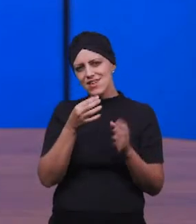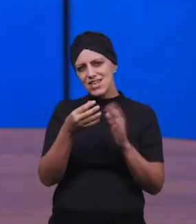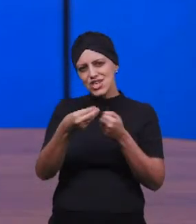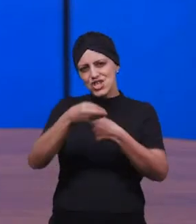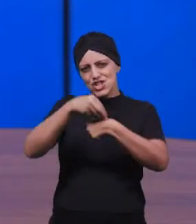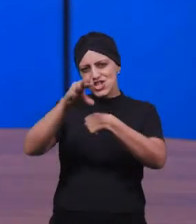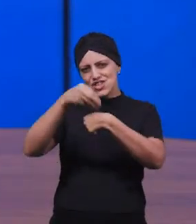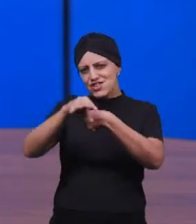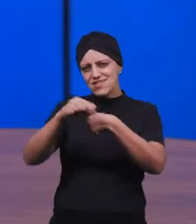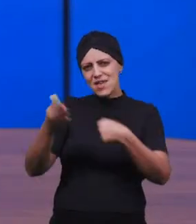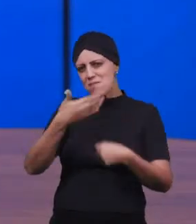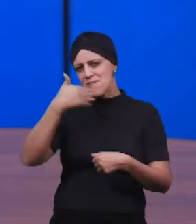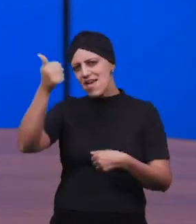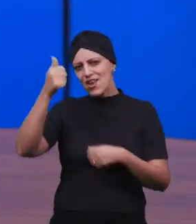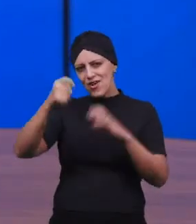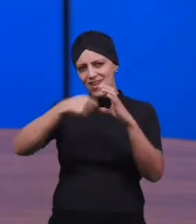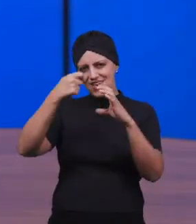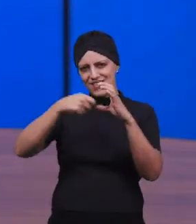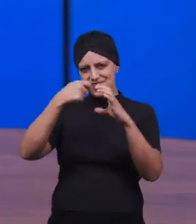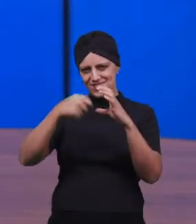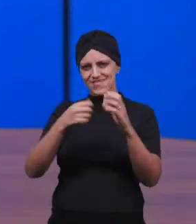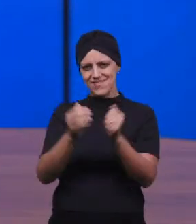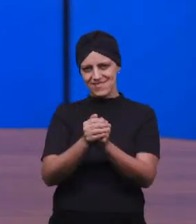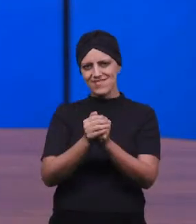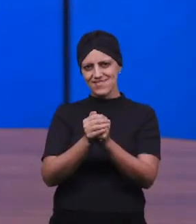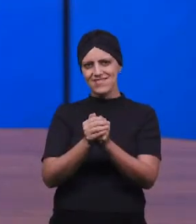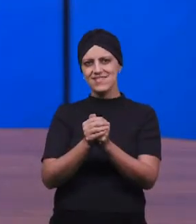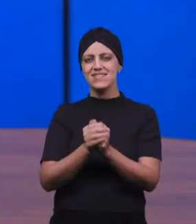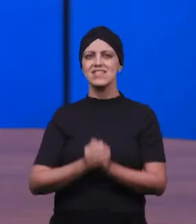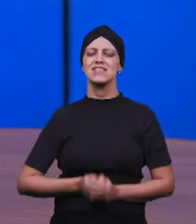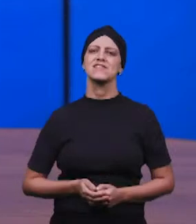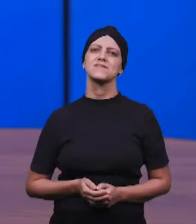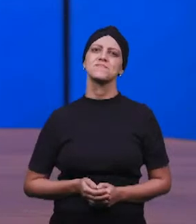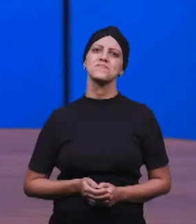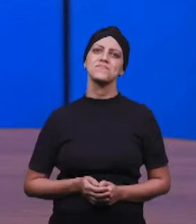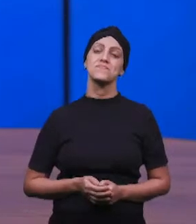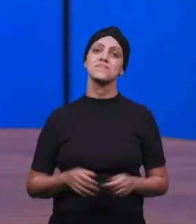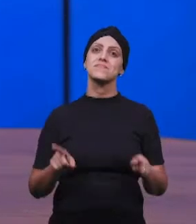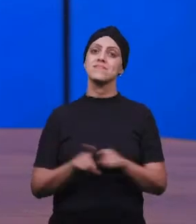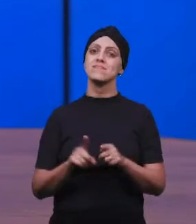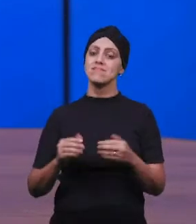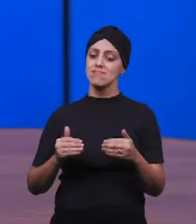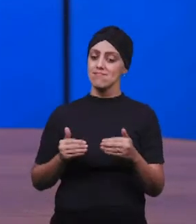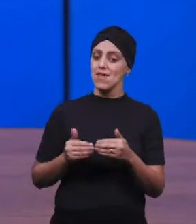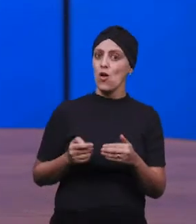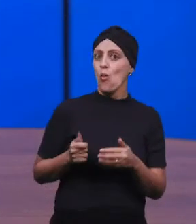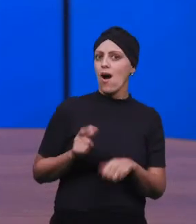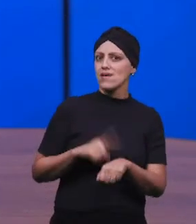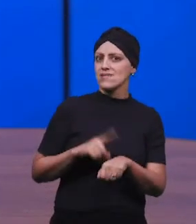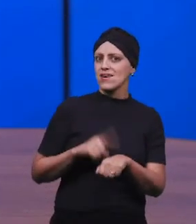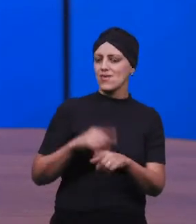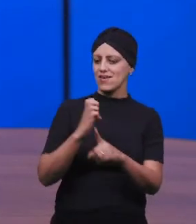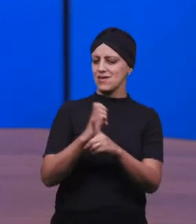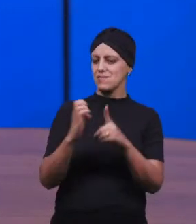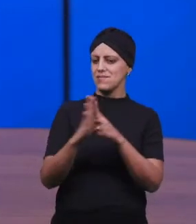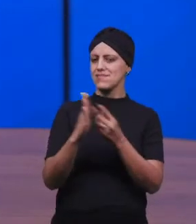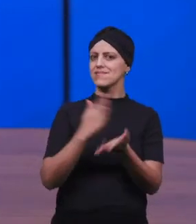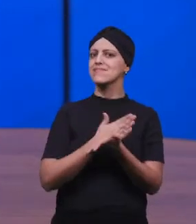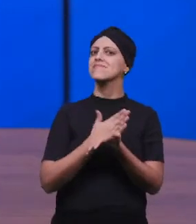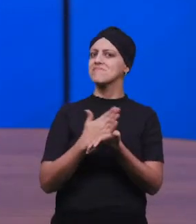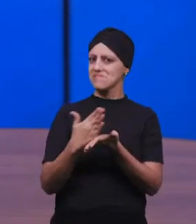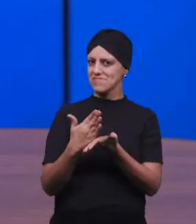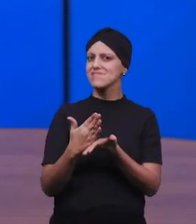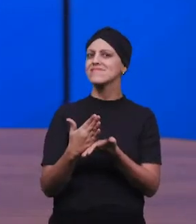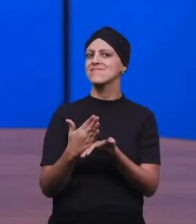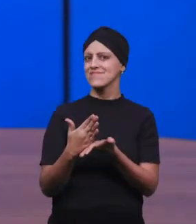Amém? É apenas uma dica para melhorar as gravações dos vídeos, né? Amém, irmão? Lembrando que daqui a pouco nós teremos a Escola Bíblica